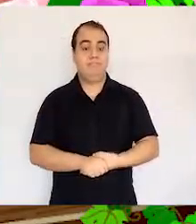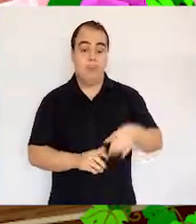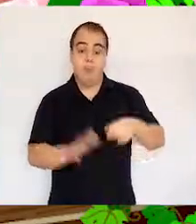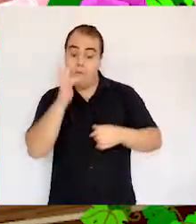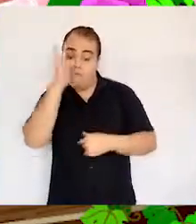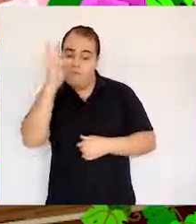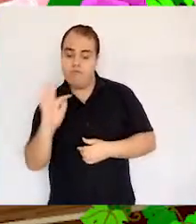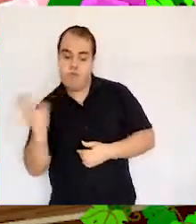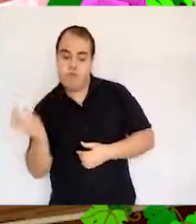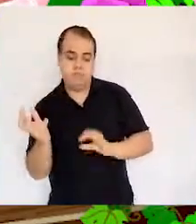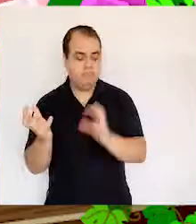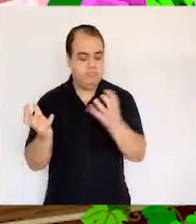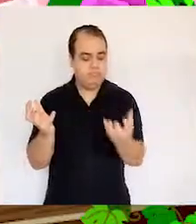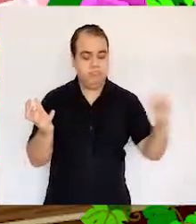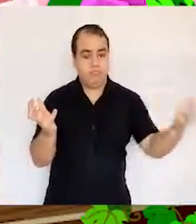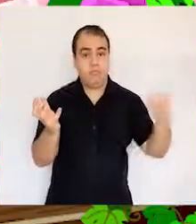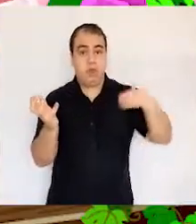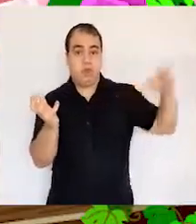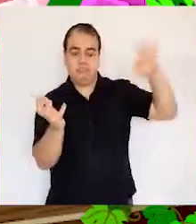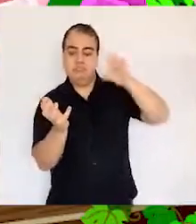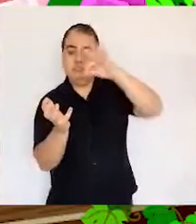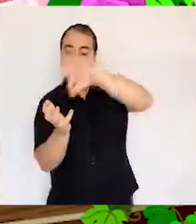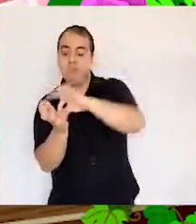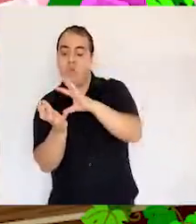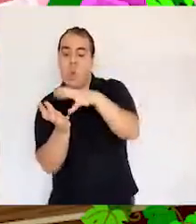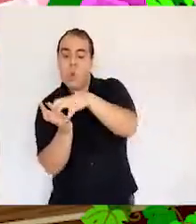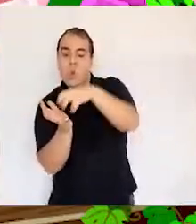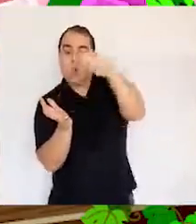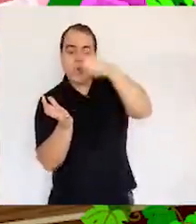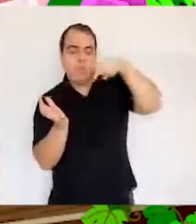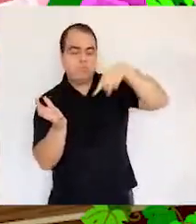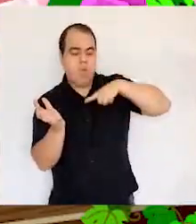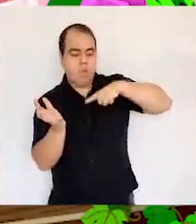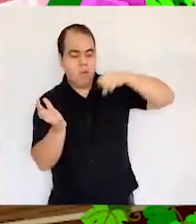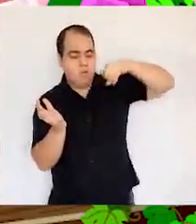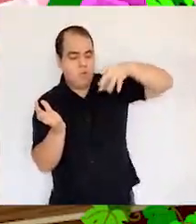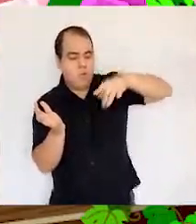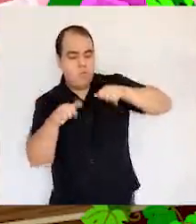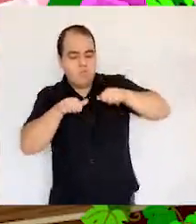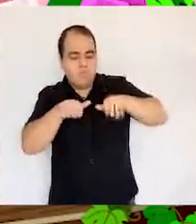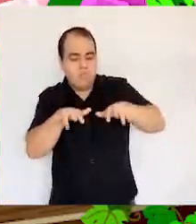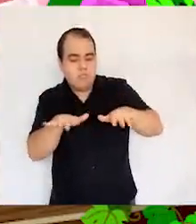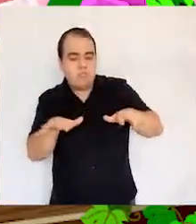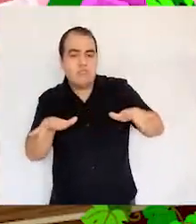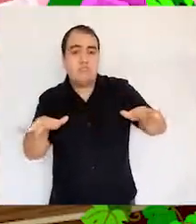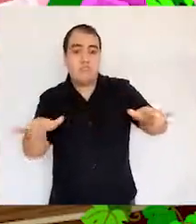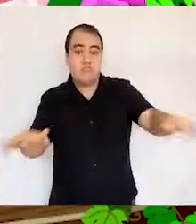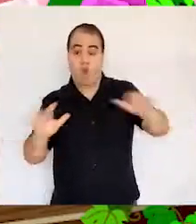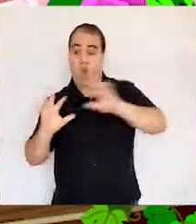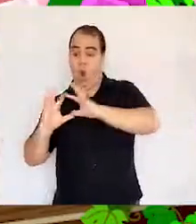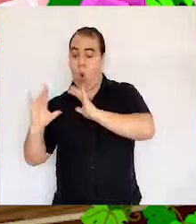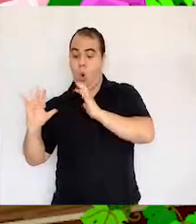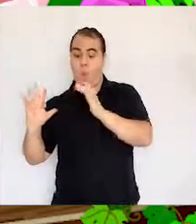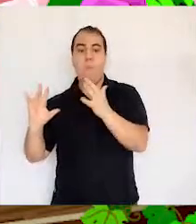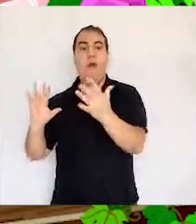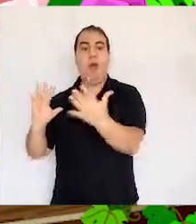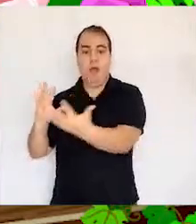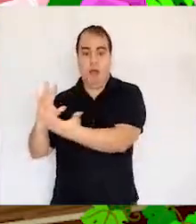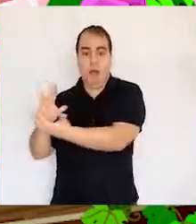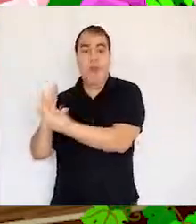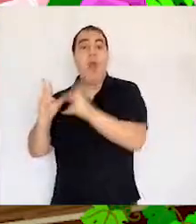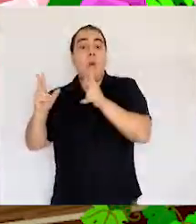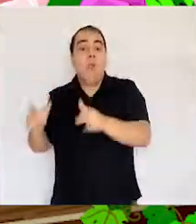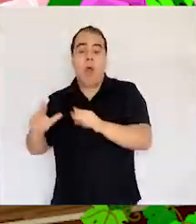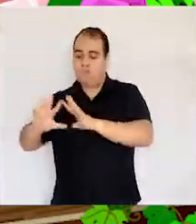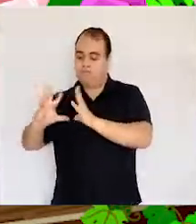Da flor vou me alimentar, muito pólen para espalhar, a família toda é uma